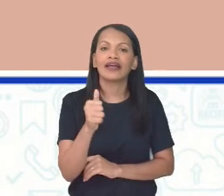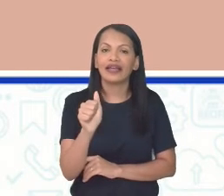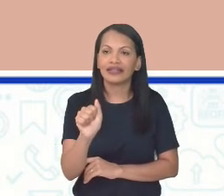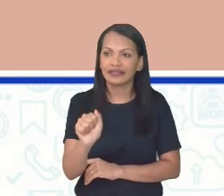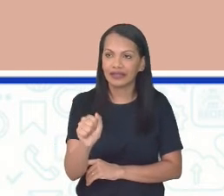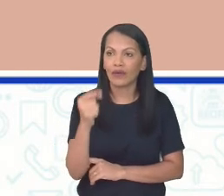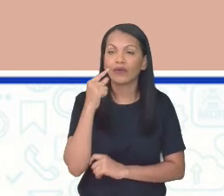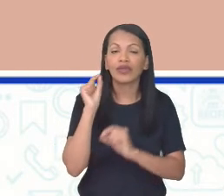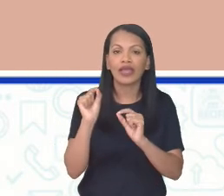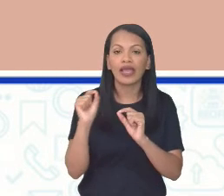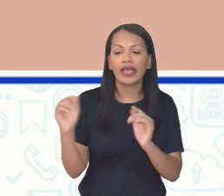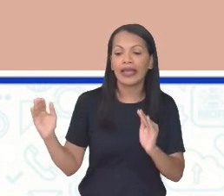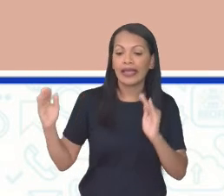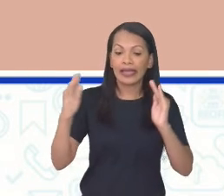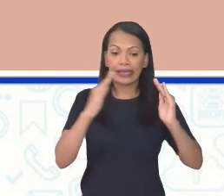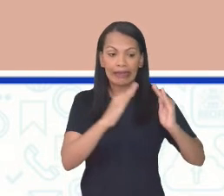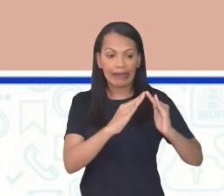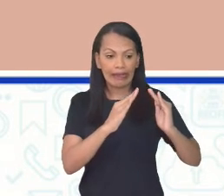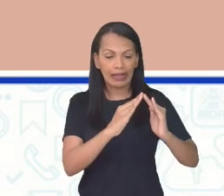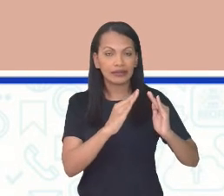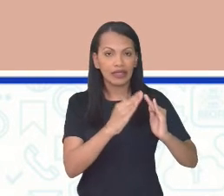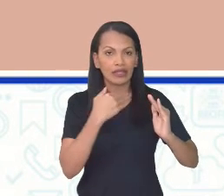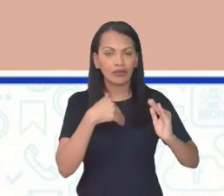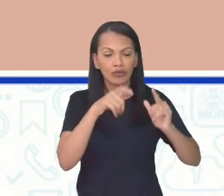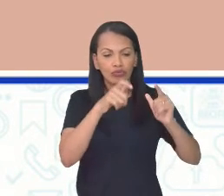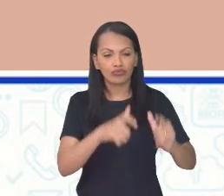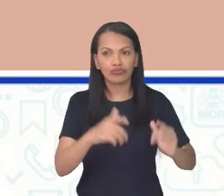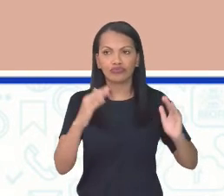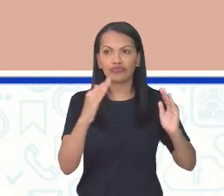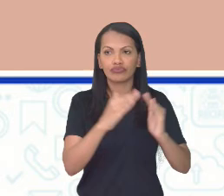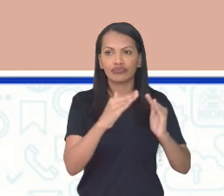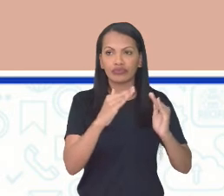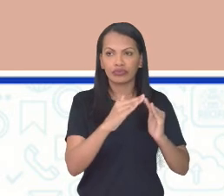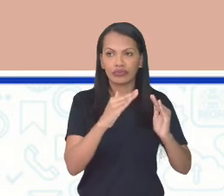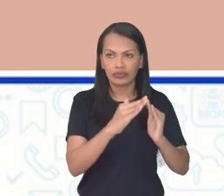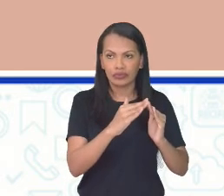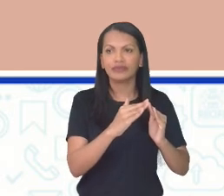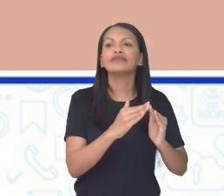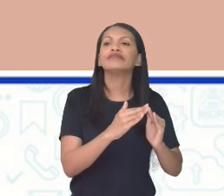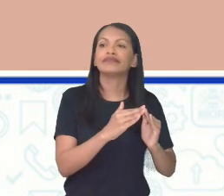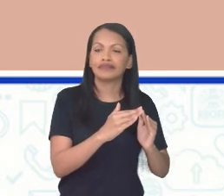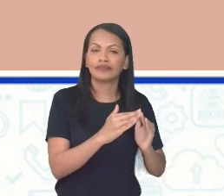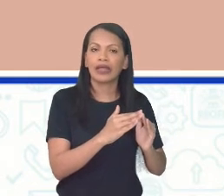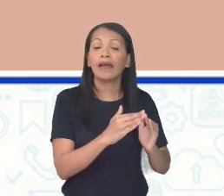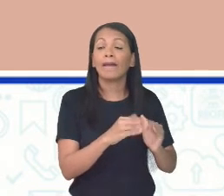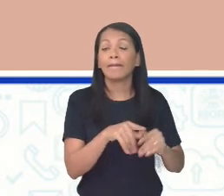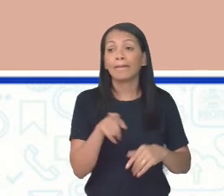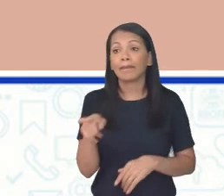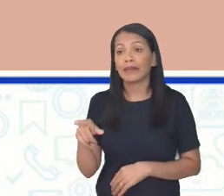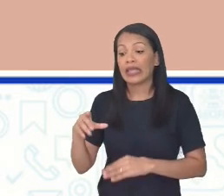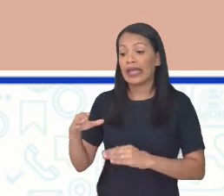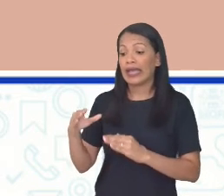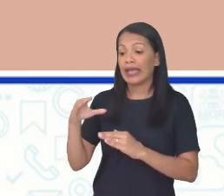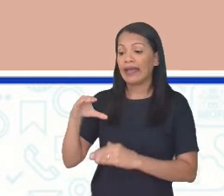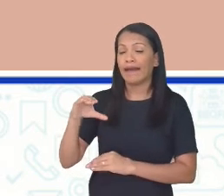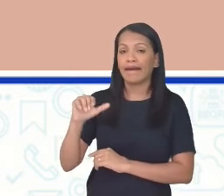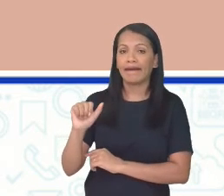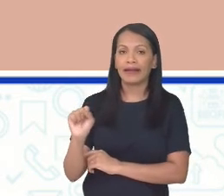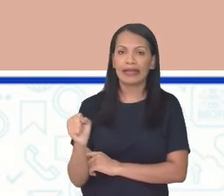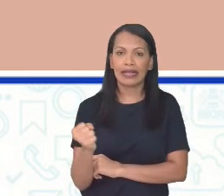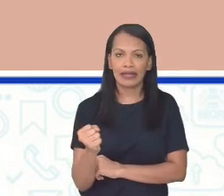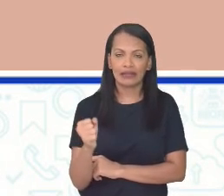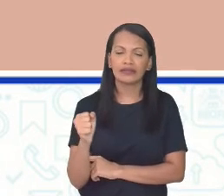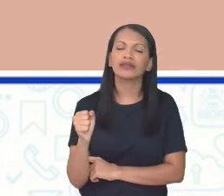casa, moradia, cedo, não é? Quando eu digo assim, eu cedo o meu lugar para o idoso no